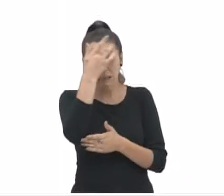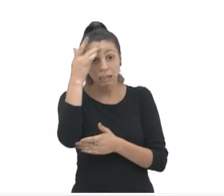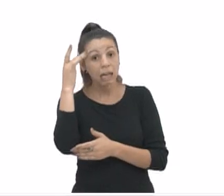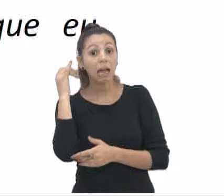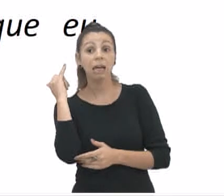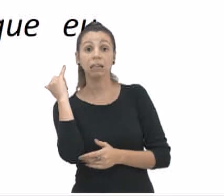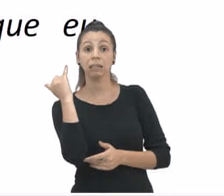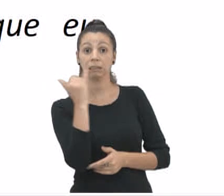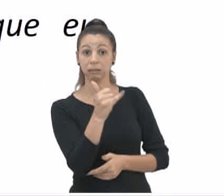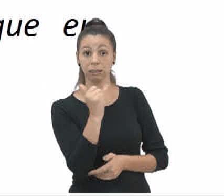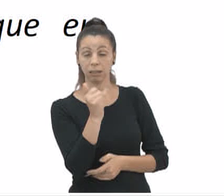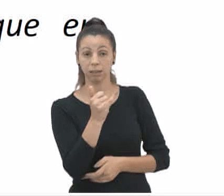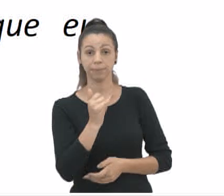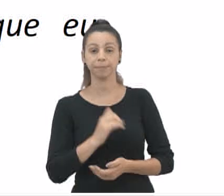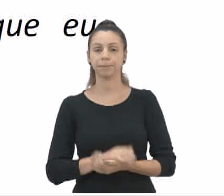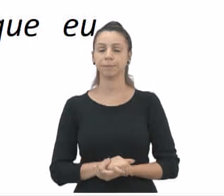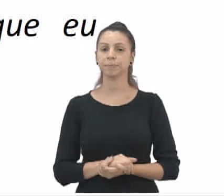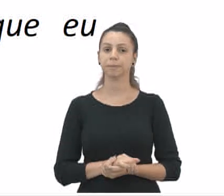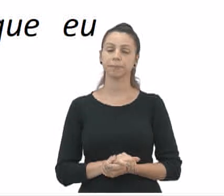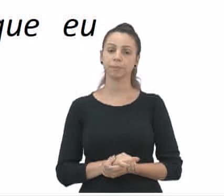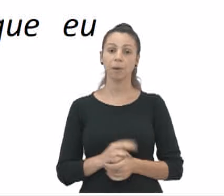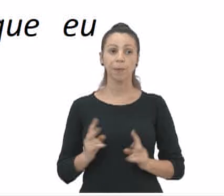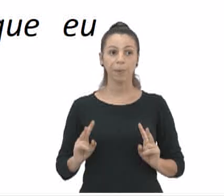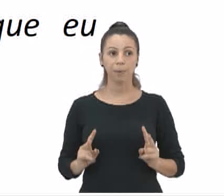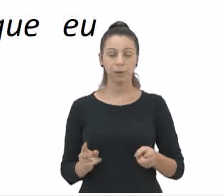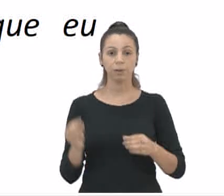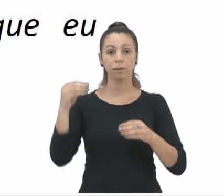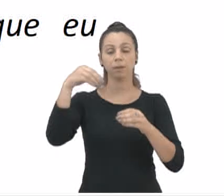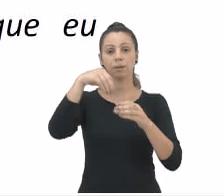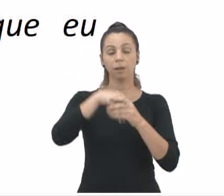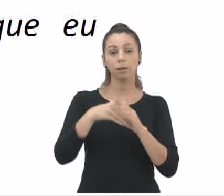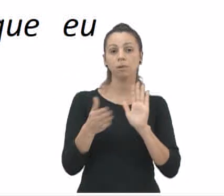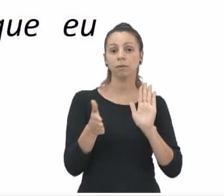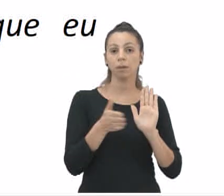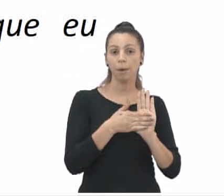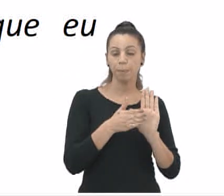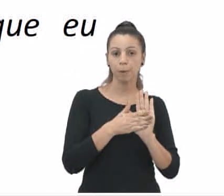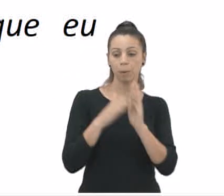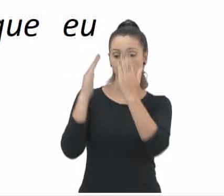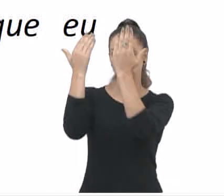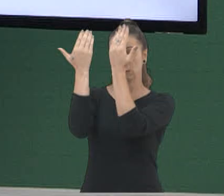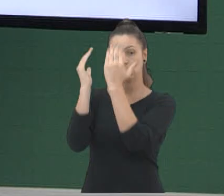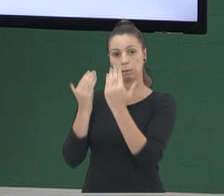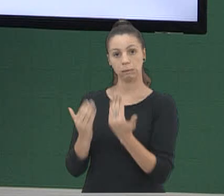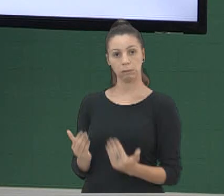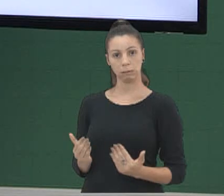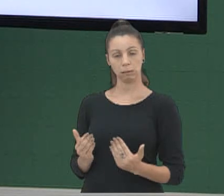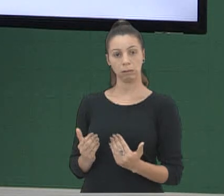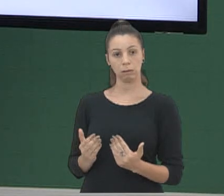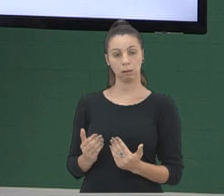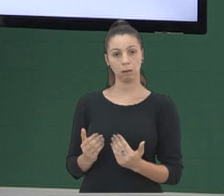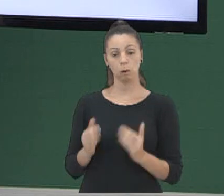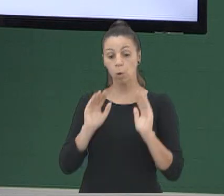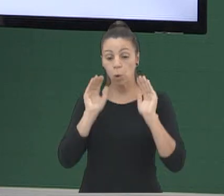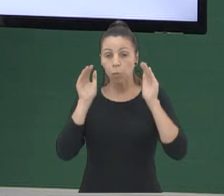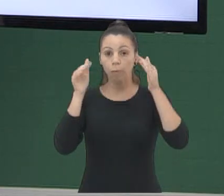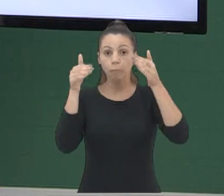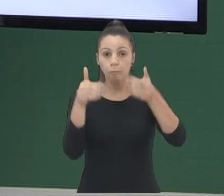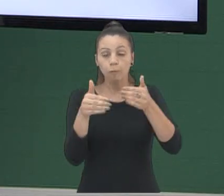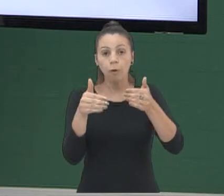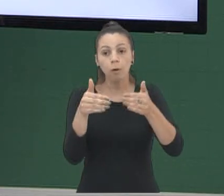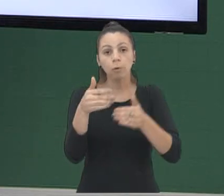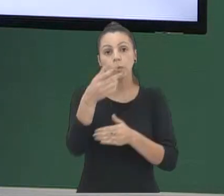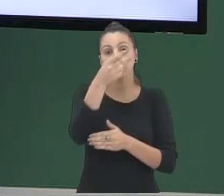certo? Ok. Continuando ainda dentro dessa proposta de análise de foco